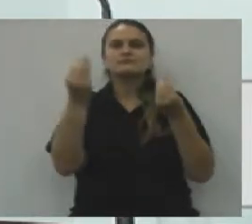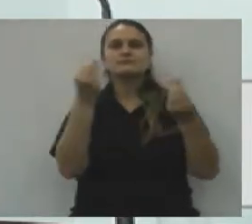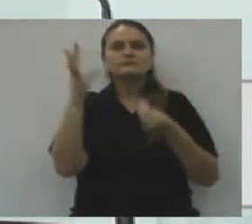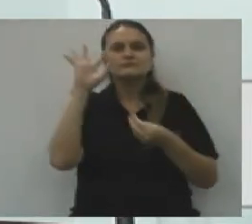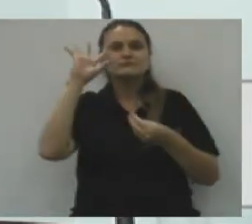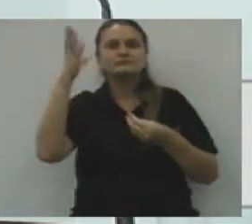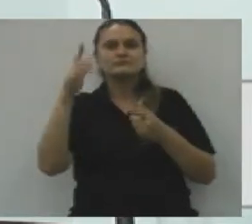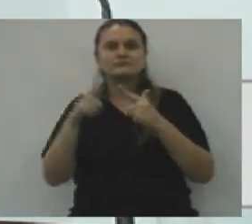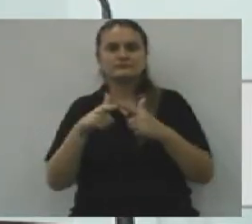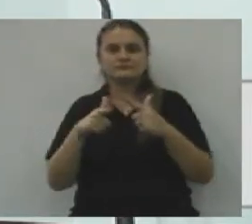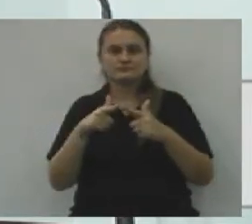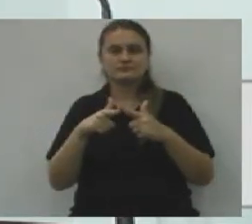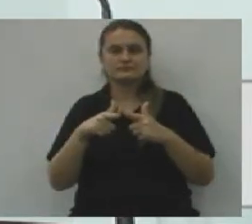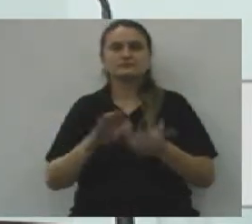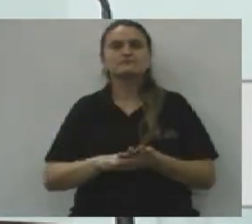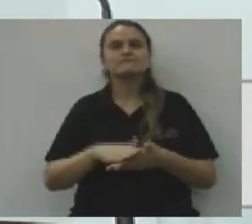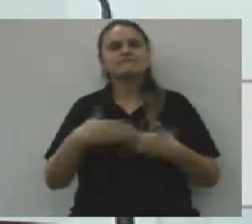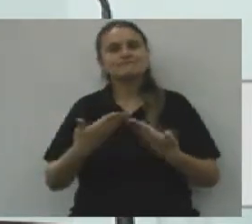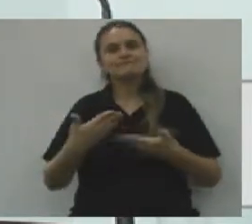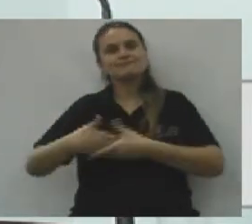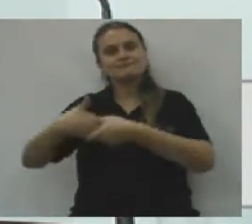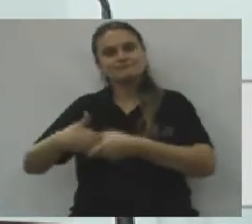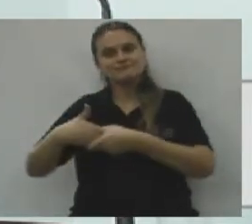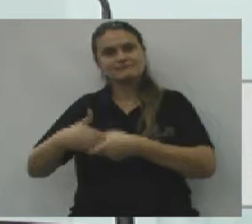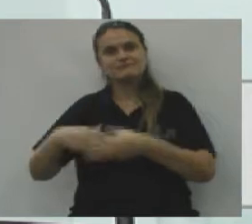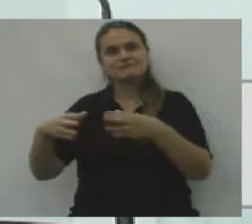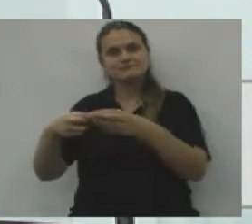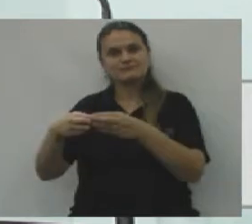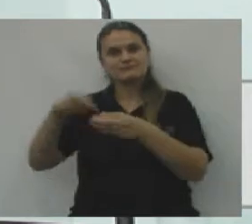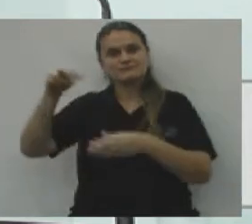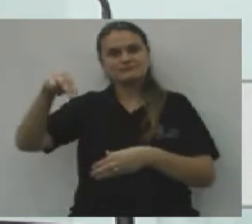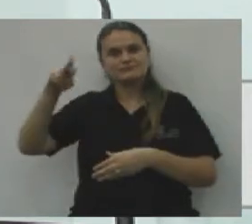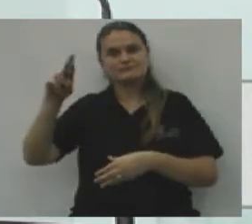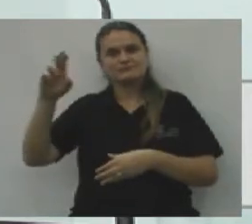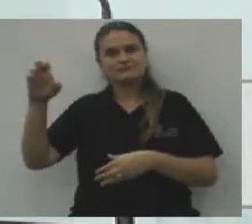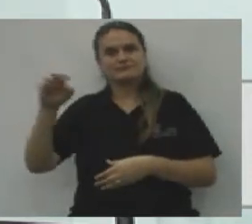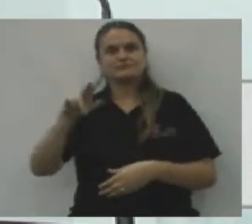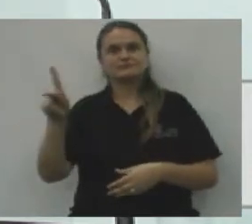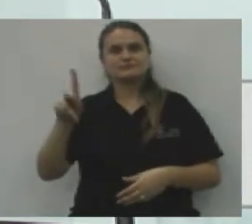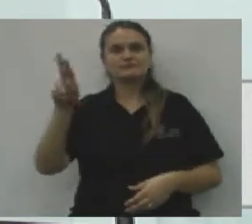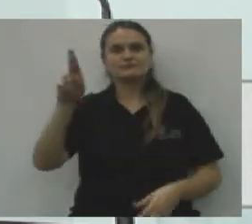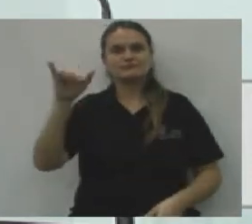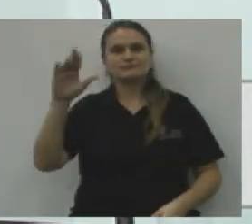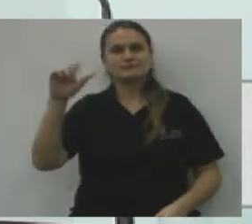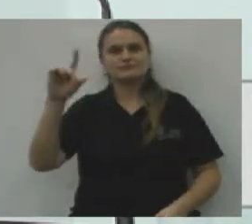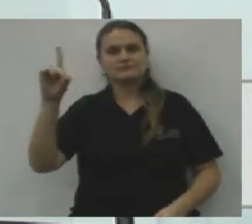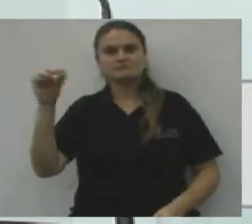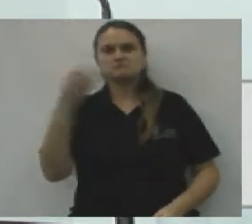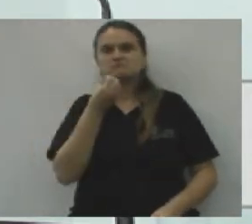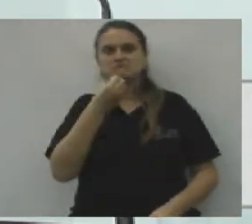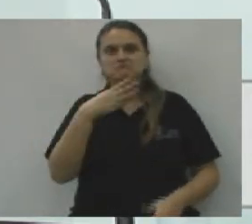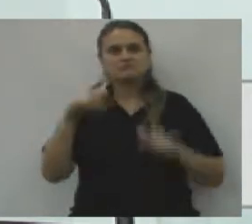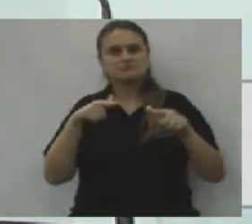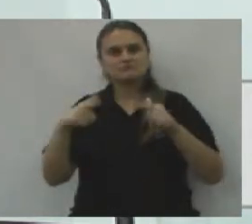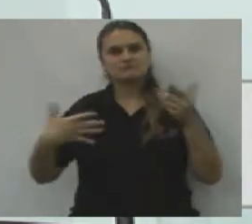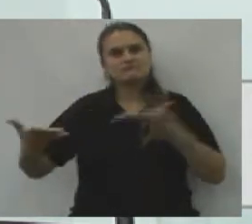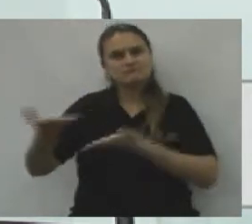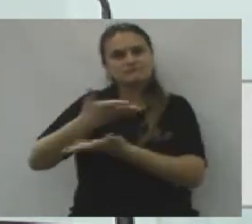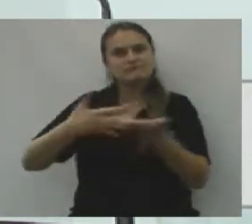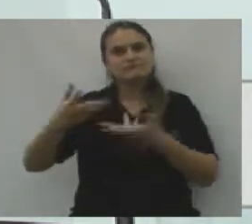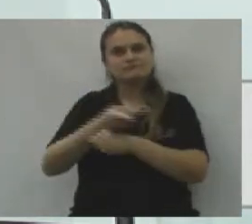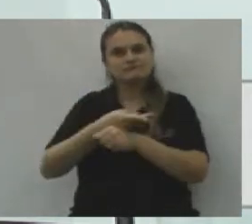resolver. Portanto, parabéns à equipe do Núcleo de Educação, ao professor Ricardo pelo trabalho de integração, ter